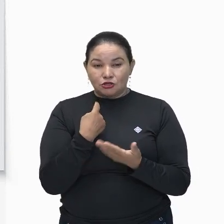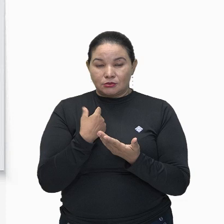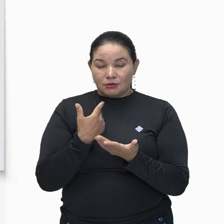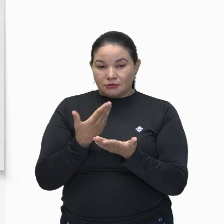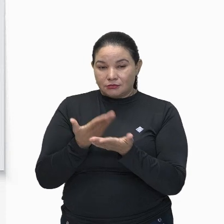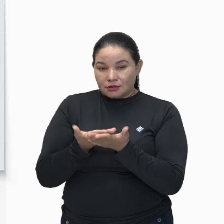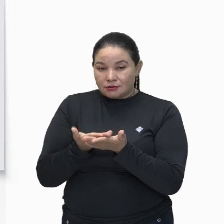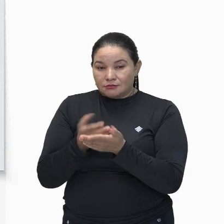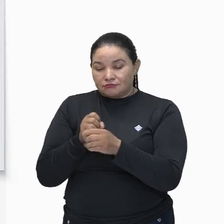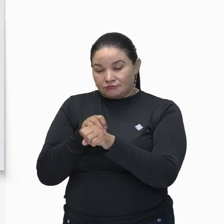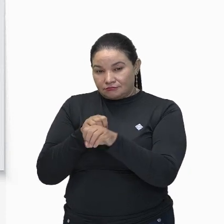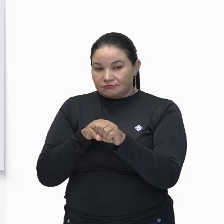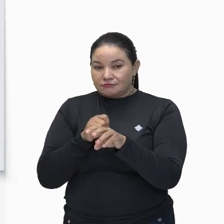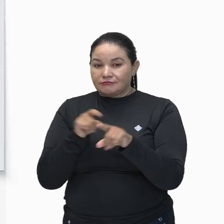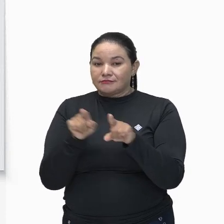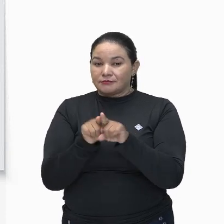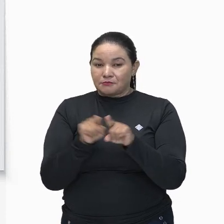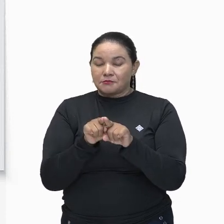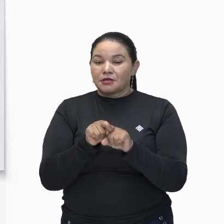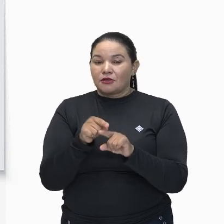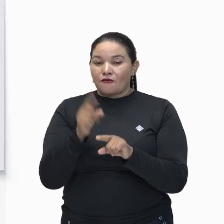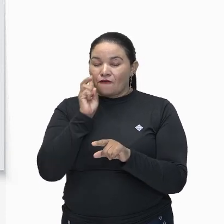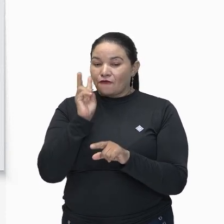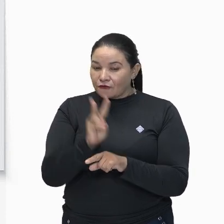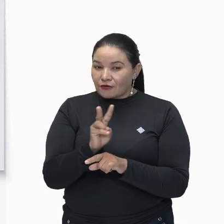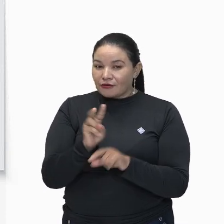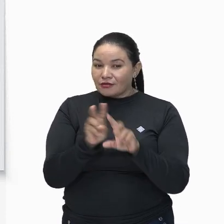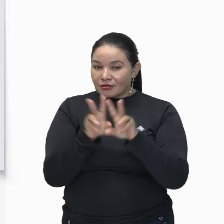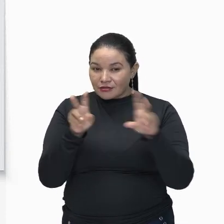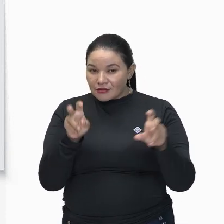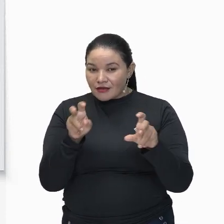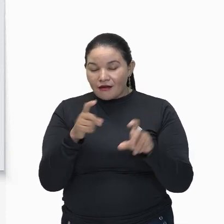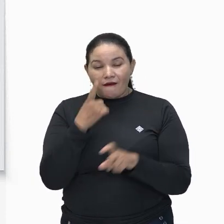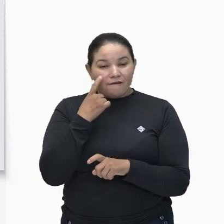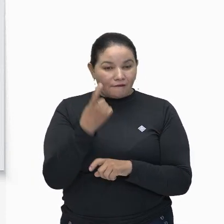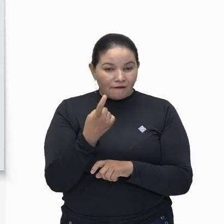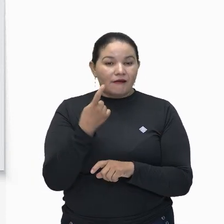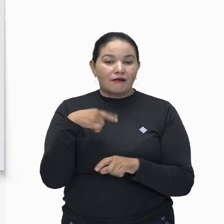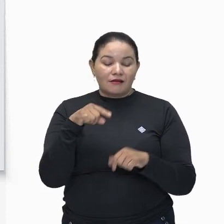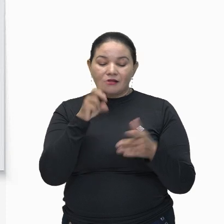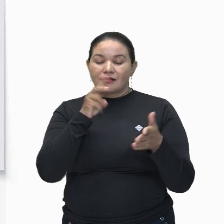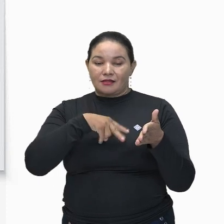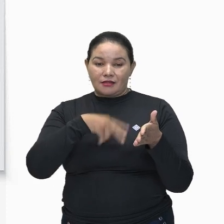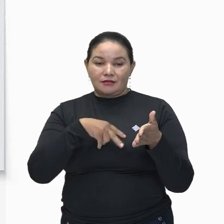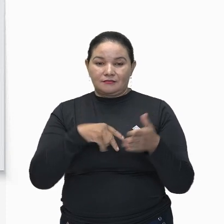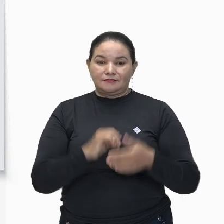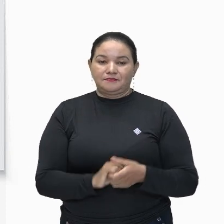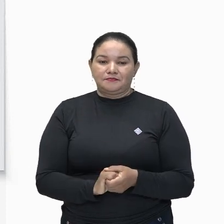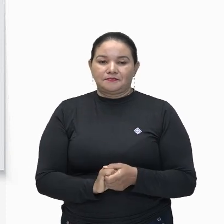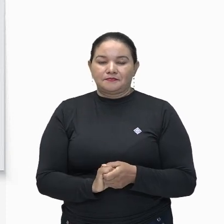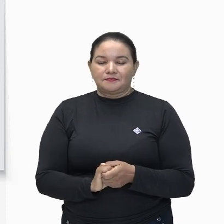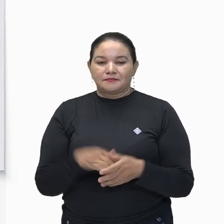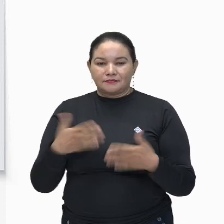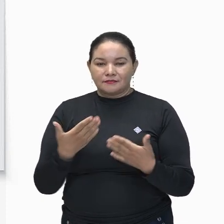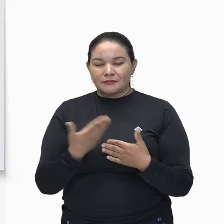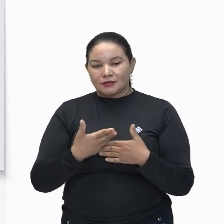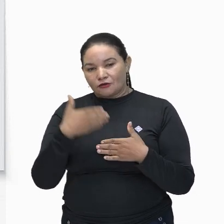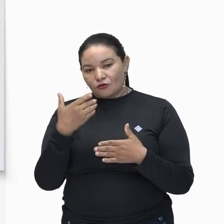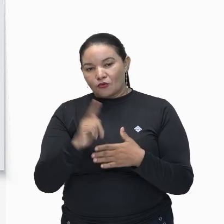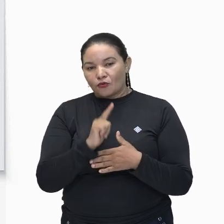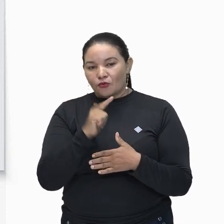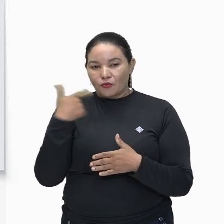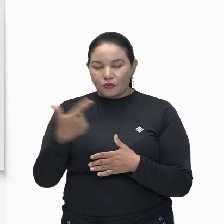educação digital, ele vai observar esse título e vai se interessar. Aí nós vamos prosseguindo agora, olha só, outra informação que